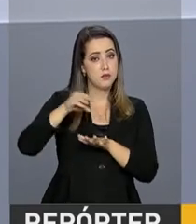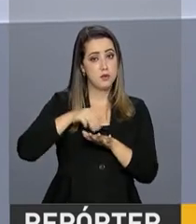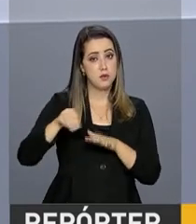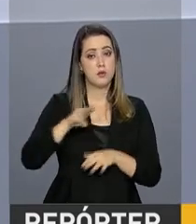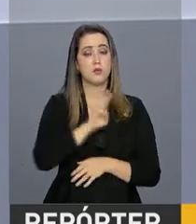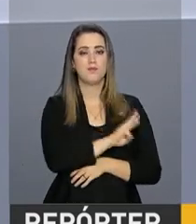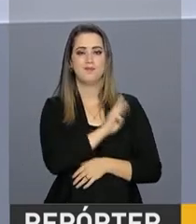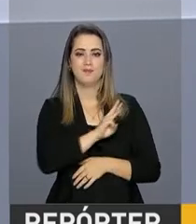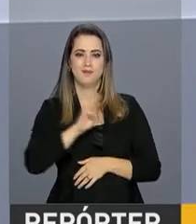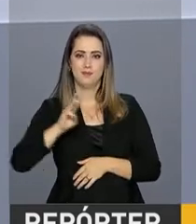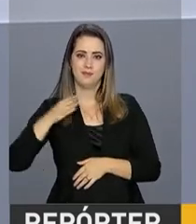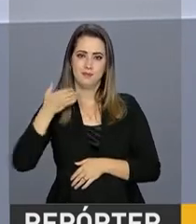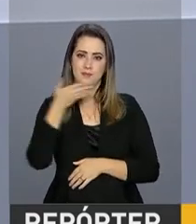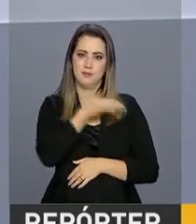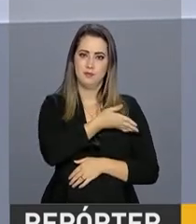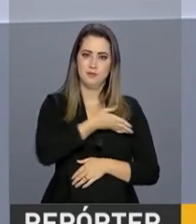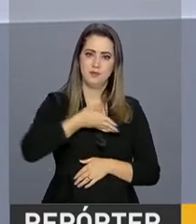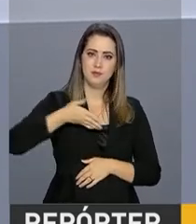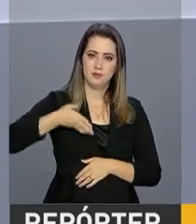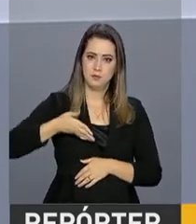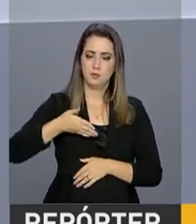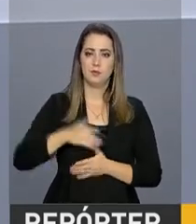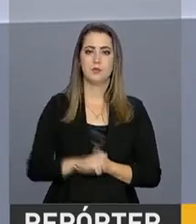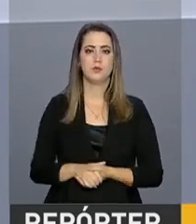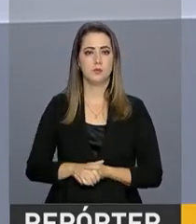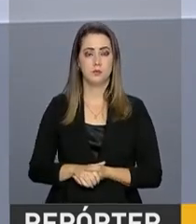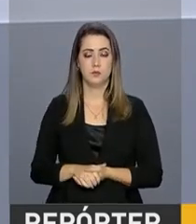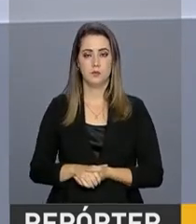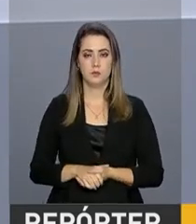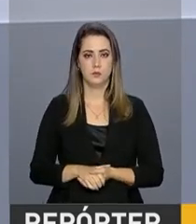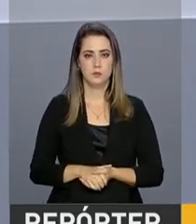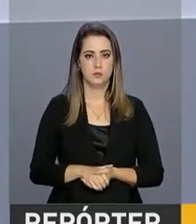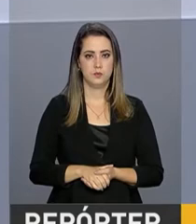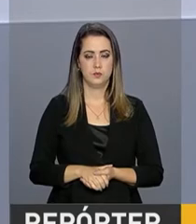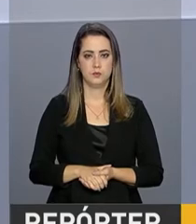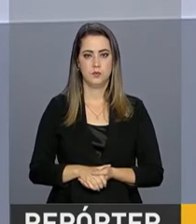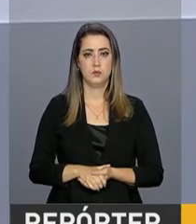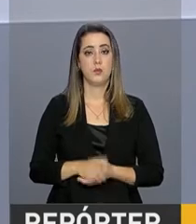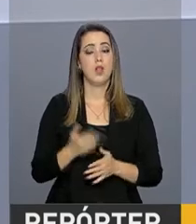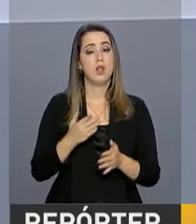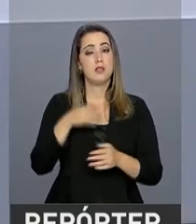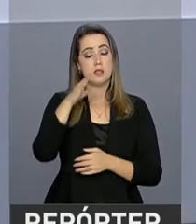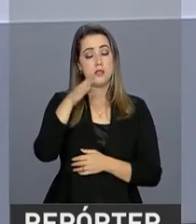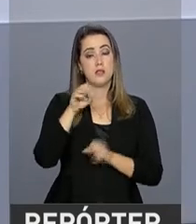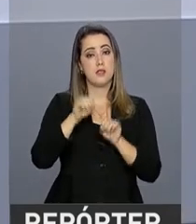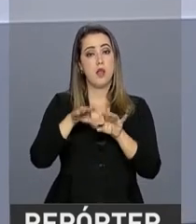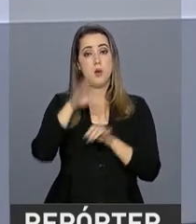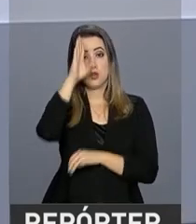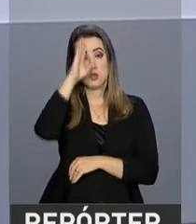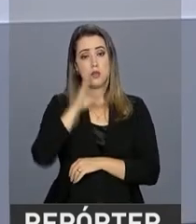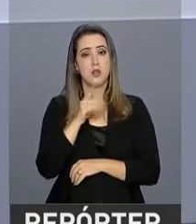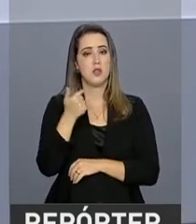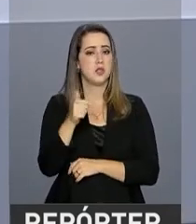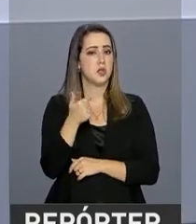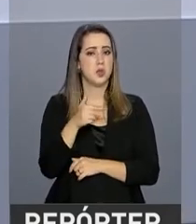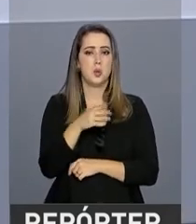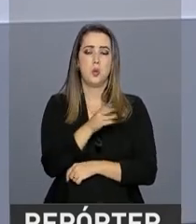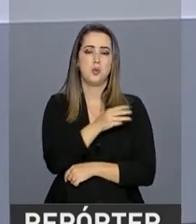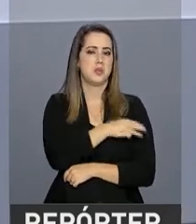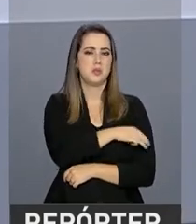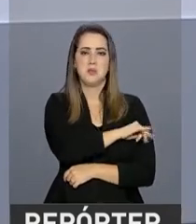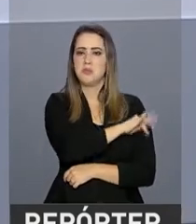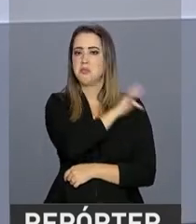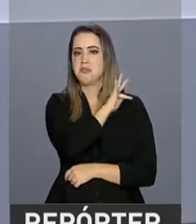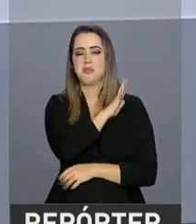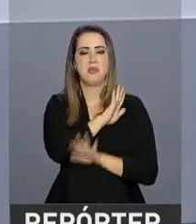sobre os cursos da Escola do Trabalhador, acesse o site que aparece na sua tela. As aulas são gratuitas e não exigem